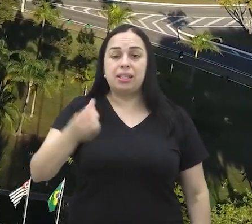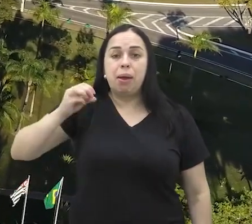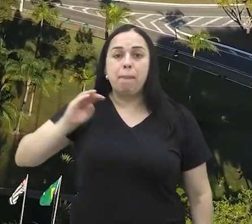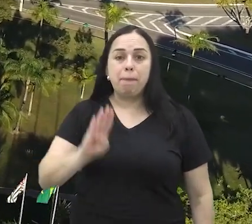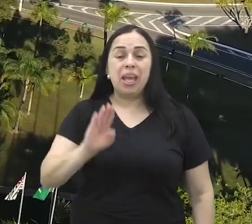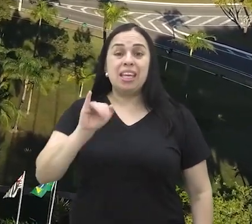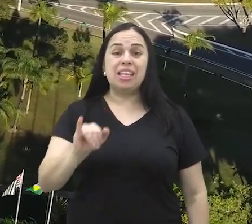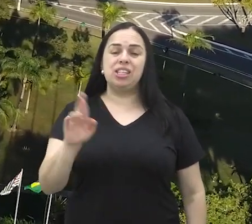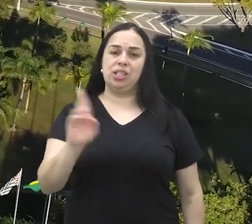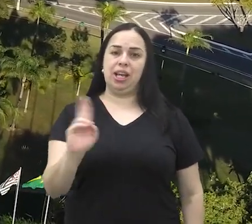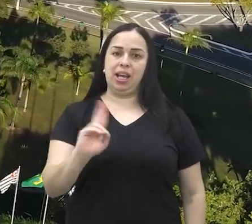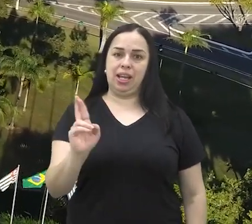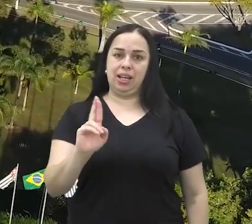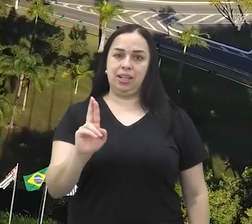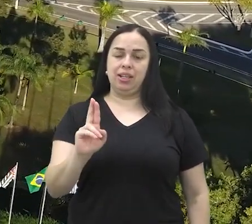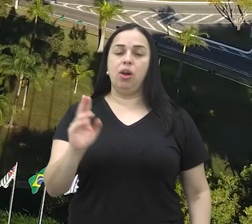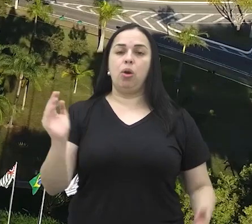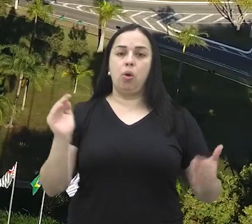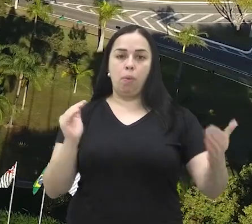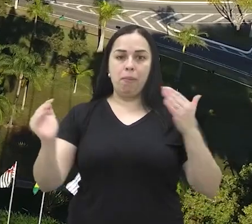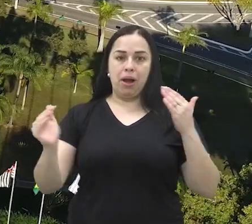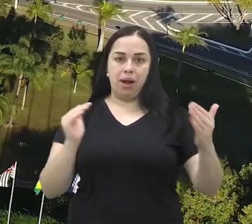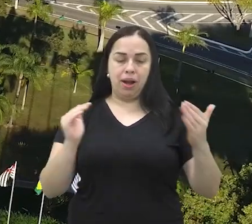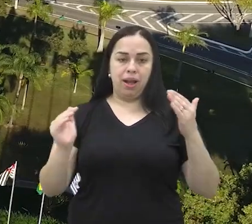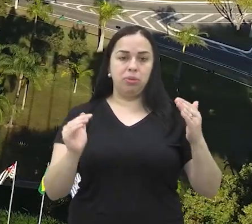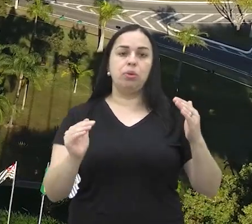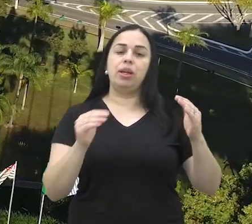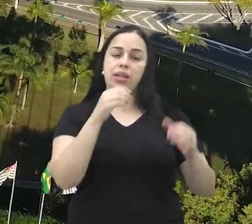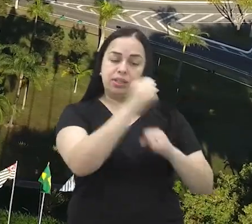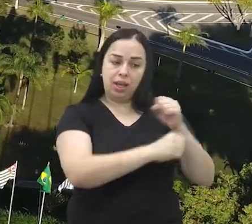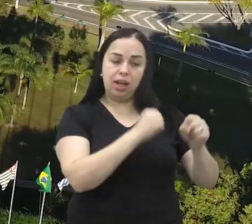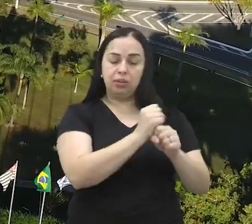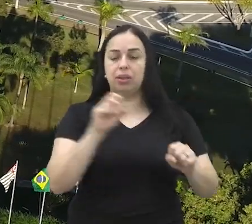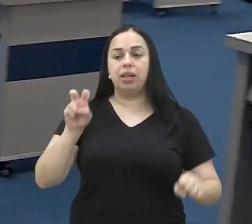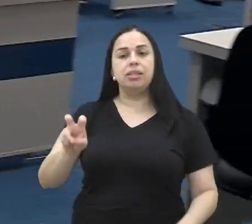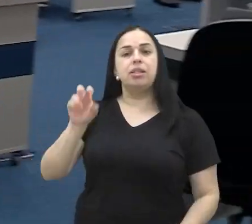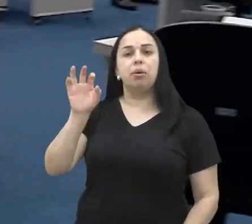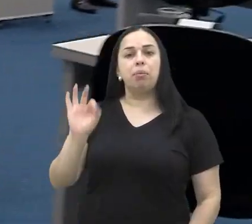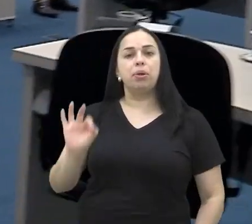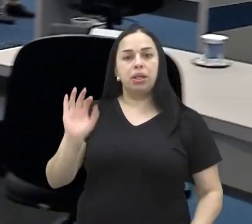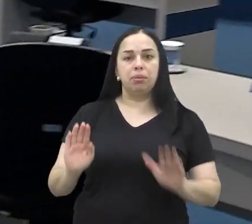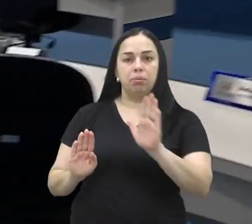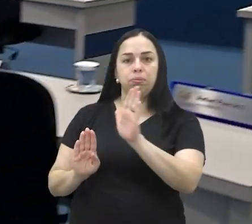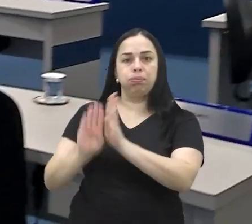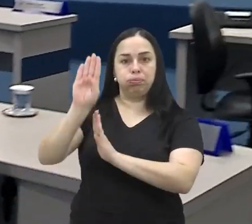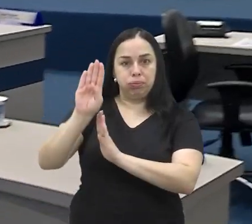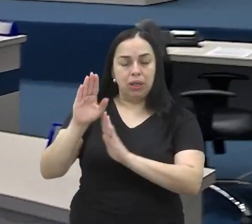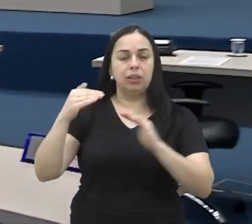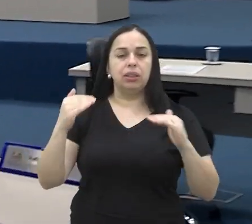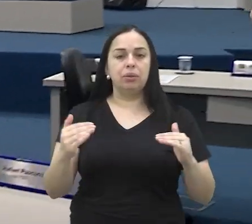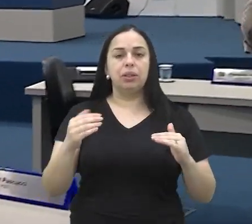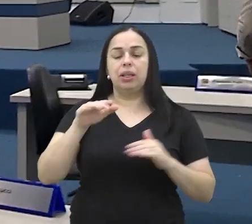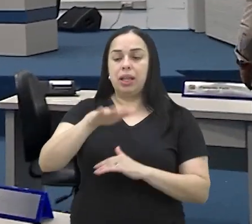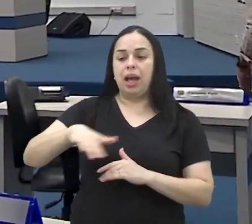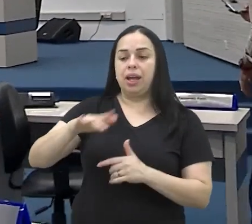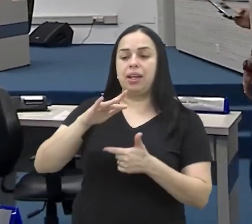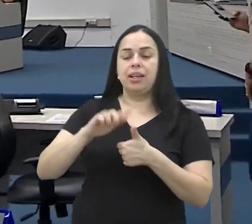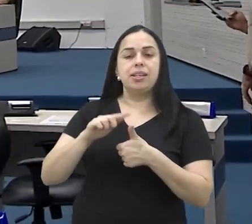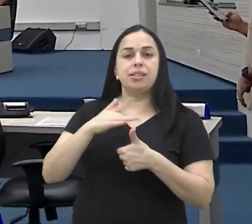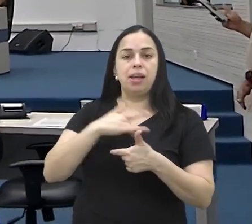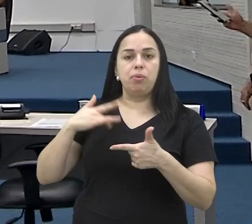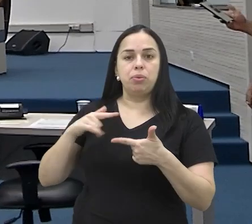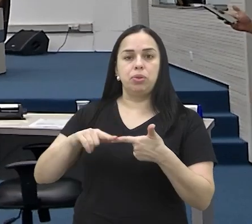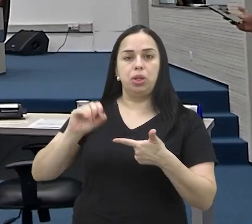4,876 bilhões de reais, 5% maior do que o previsto neste ano. As áreas que irão receber os maiores aportes